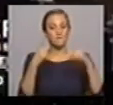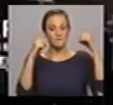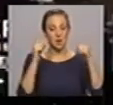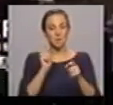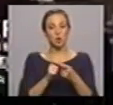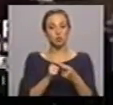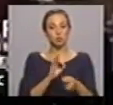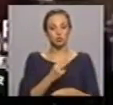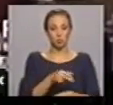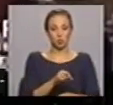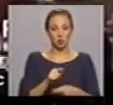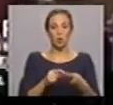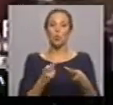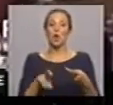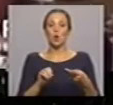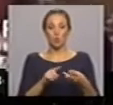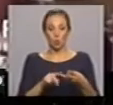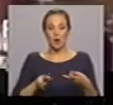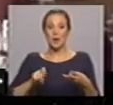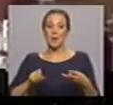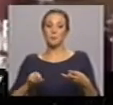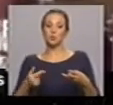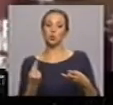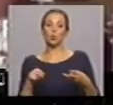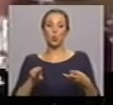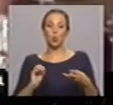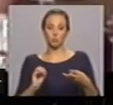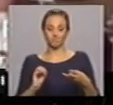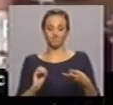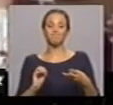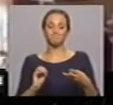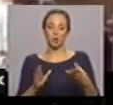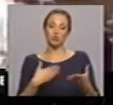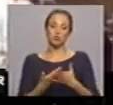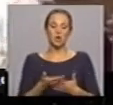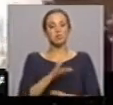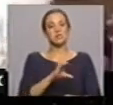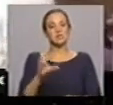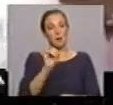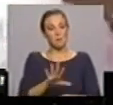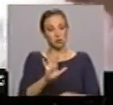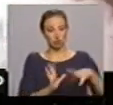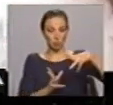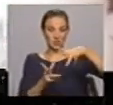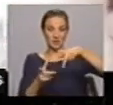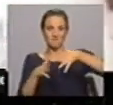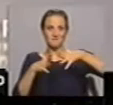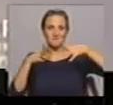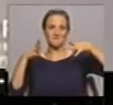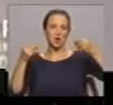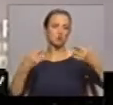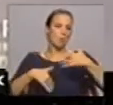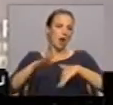Júpiter, Urano e Neptuno. Portanto, foram as sondas que nos deram as primeiras ciência e imagens dos planetas gigantes para lá